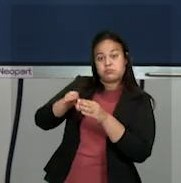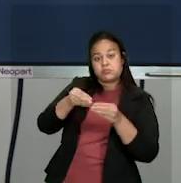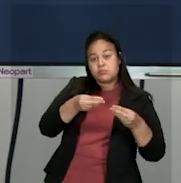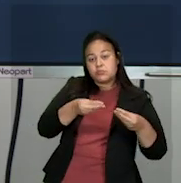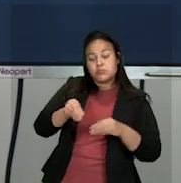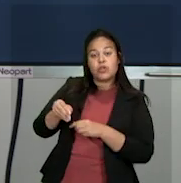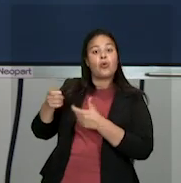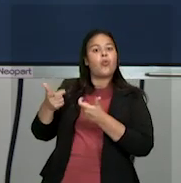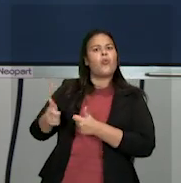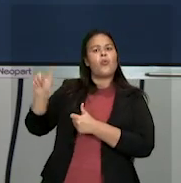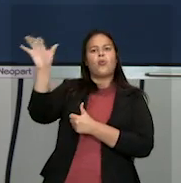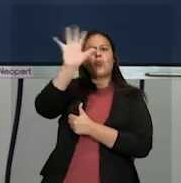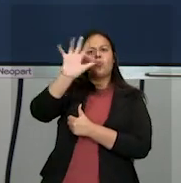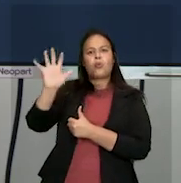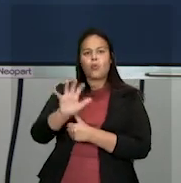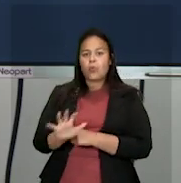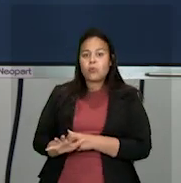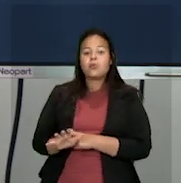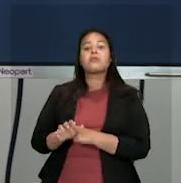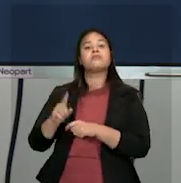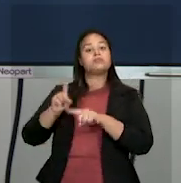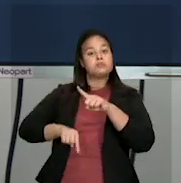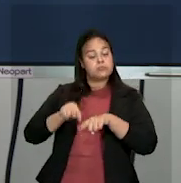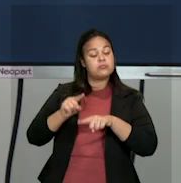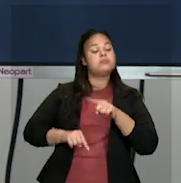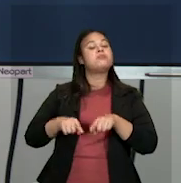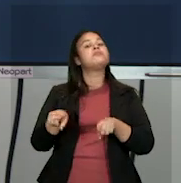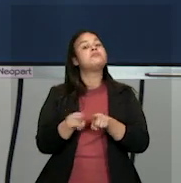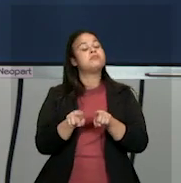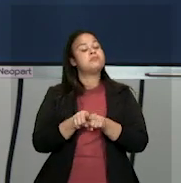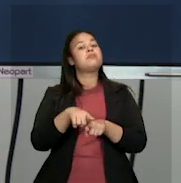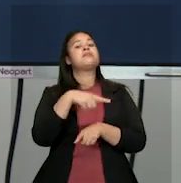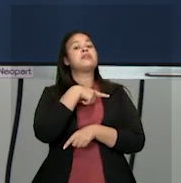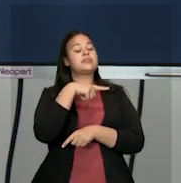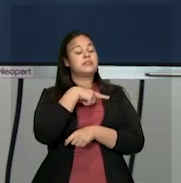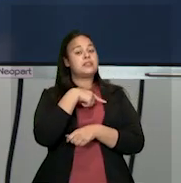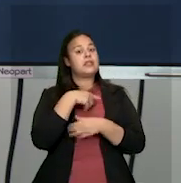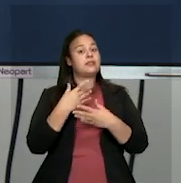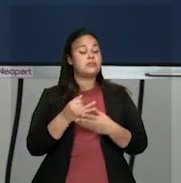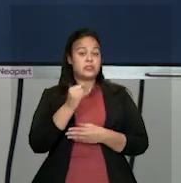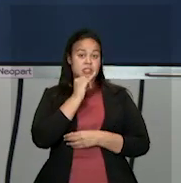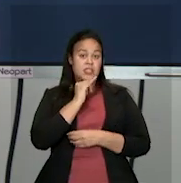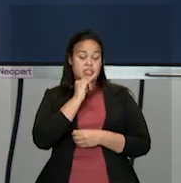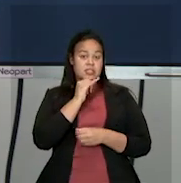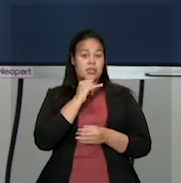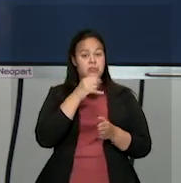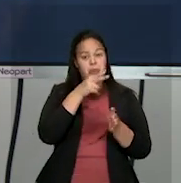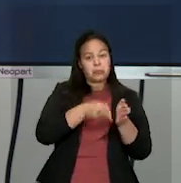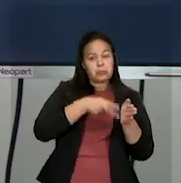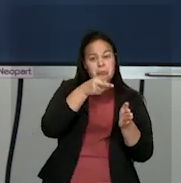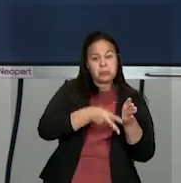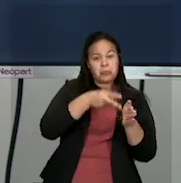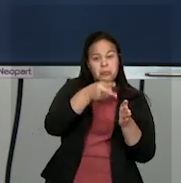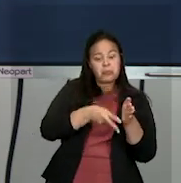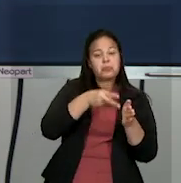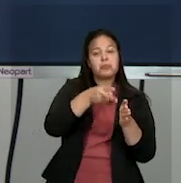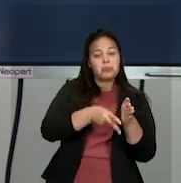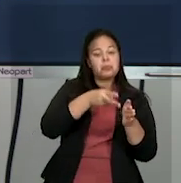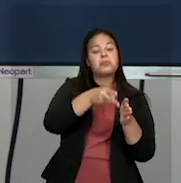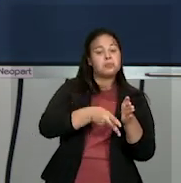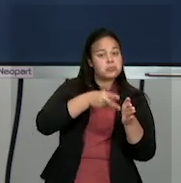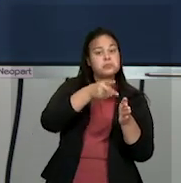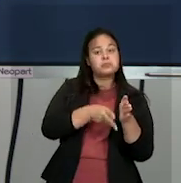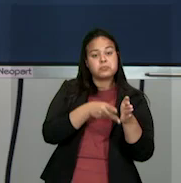outros continentes os produtos, mas nós também temos o transporte ferroviário, que é o dos trens, né, da